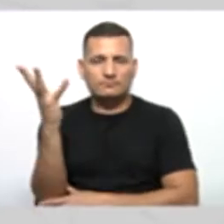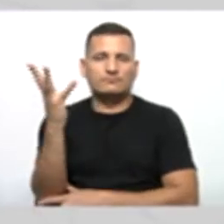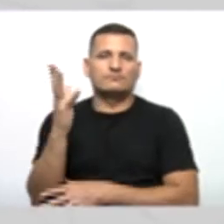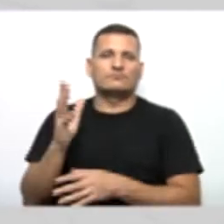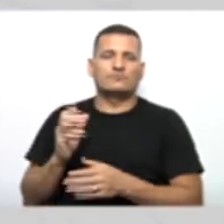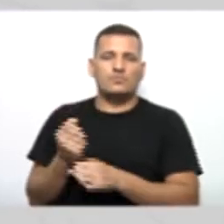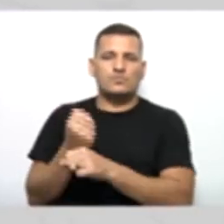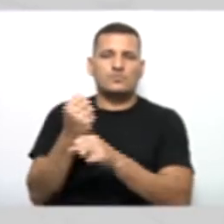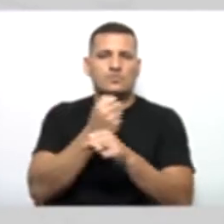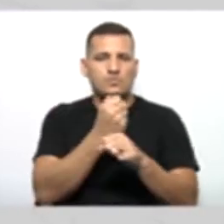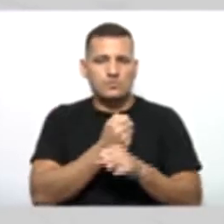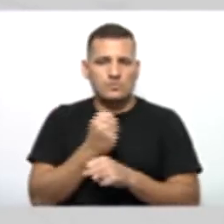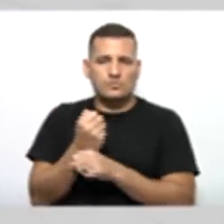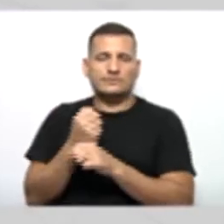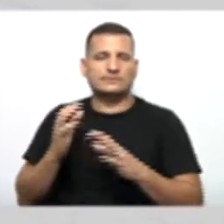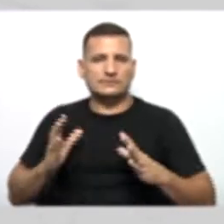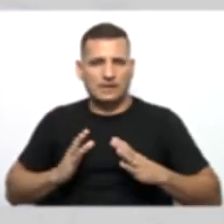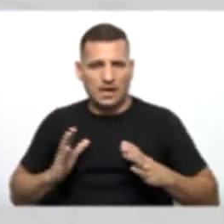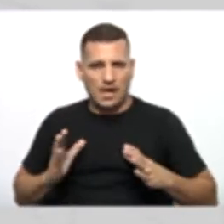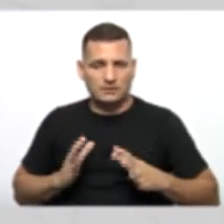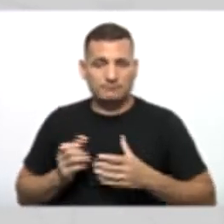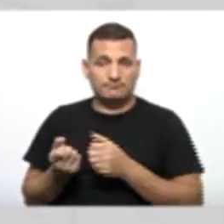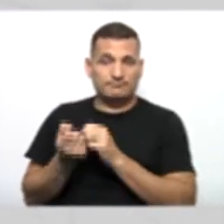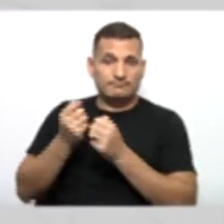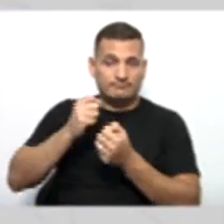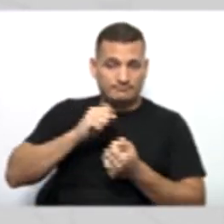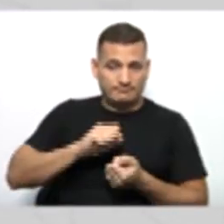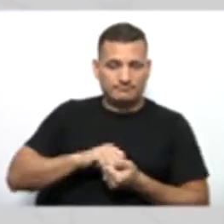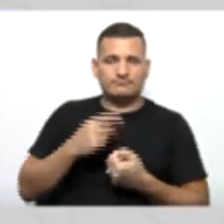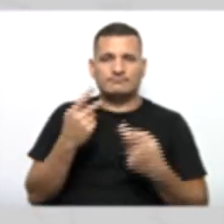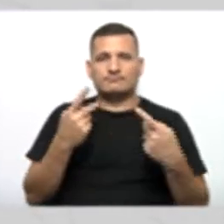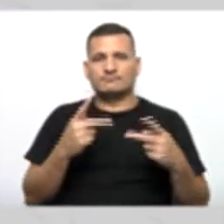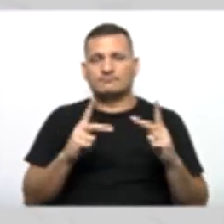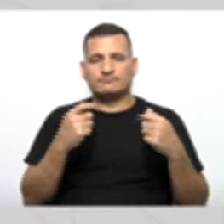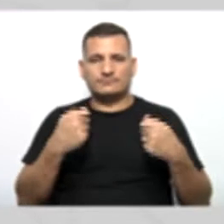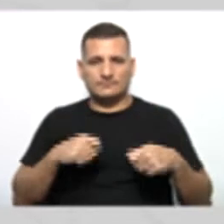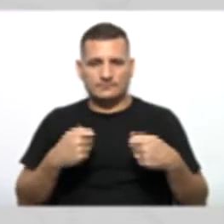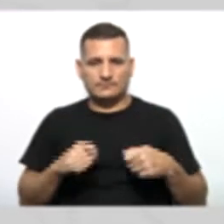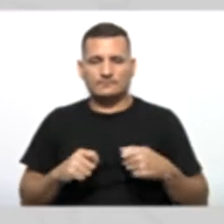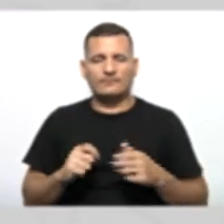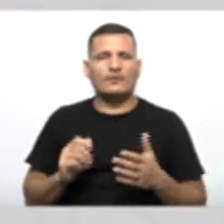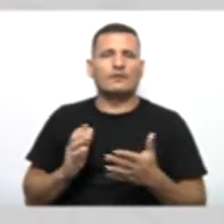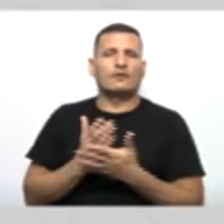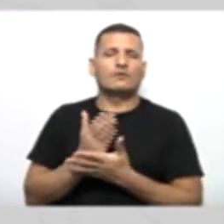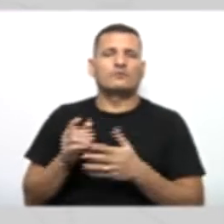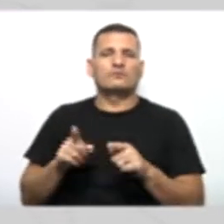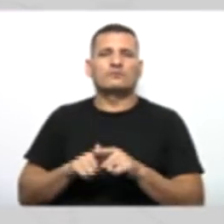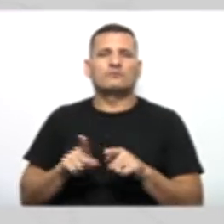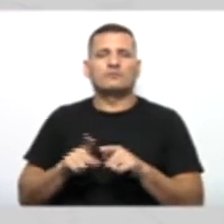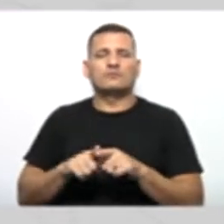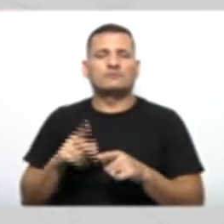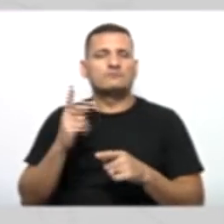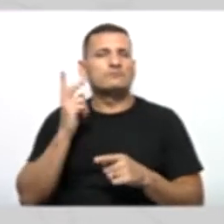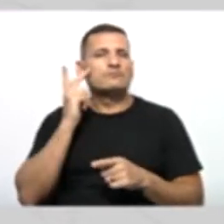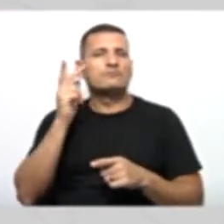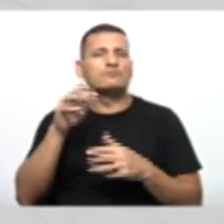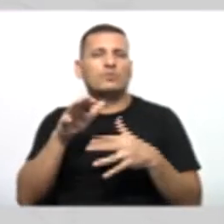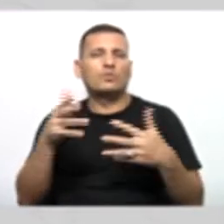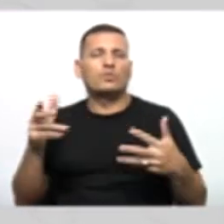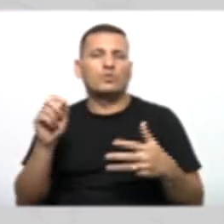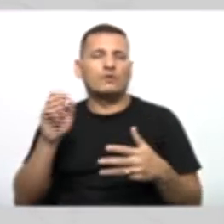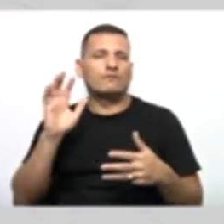meio ambiente às necessidades dele. Alguns dos fenômenos naturais o homem já conseguia prever, como a época de chuvas,